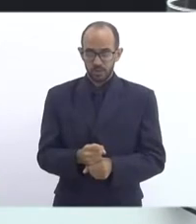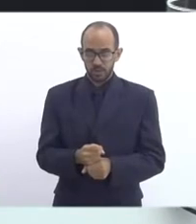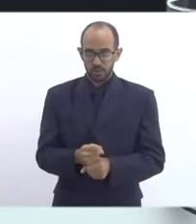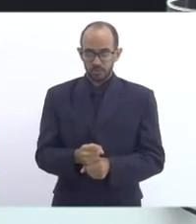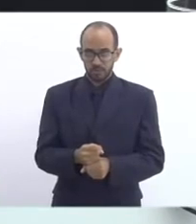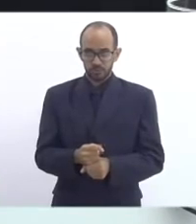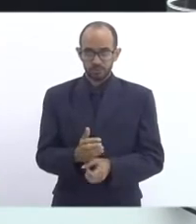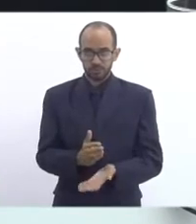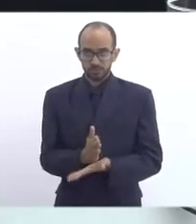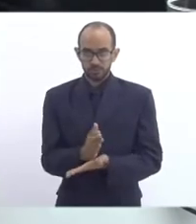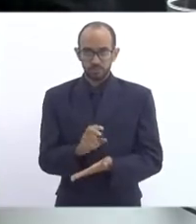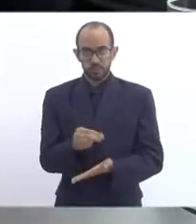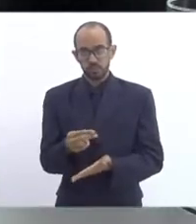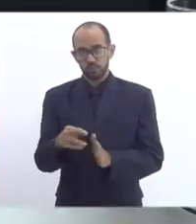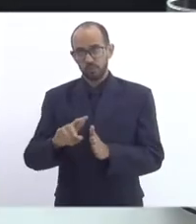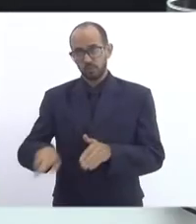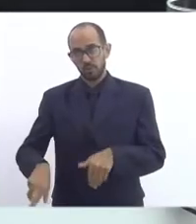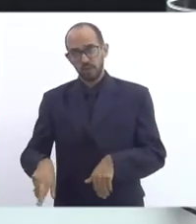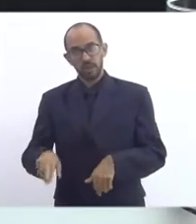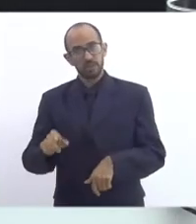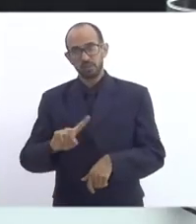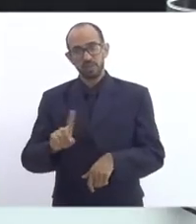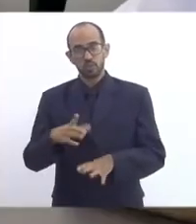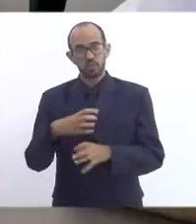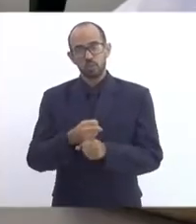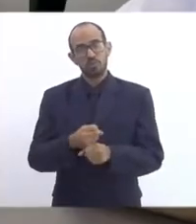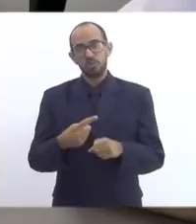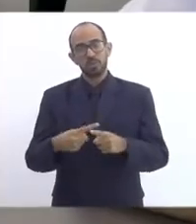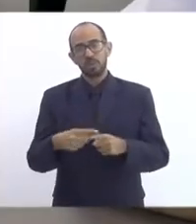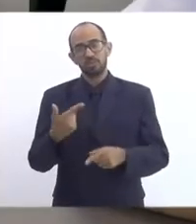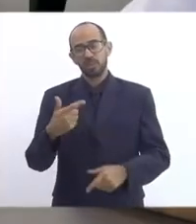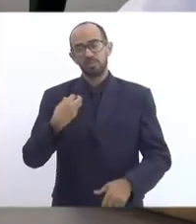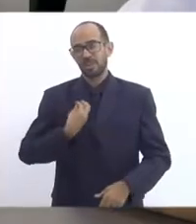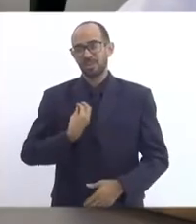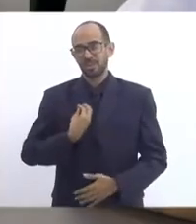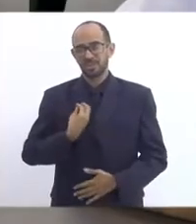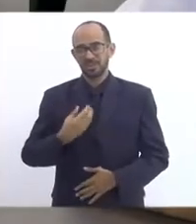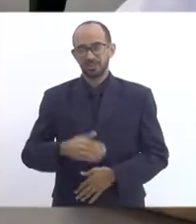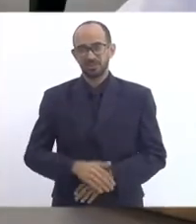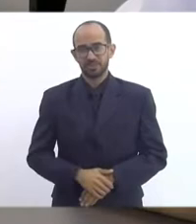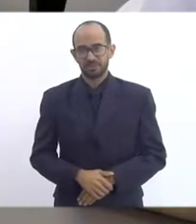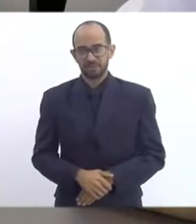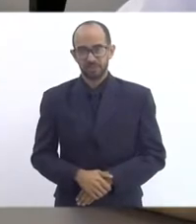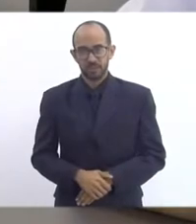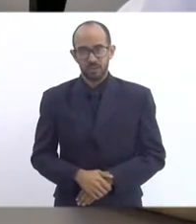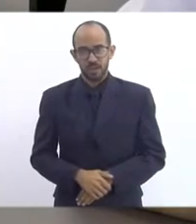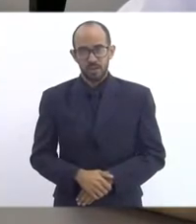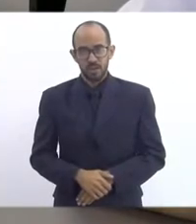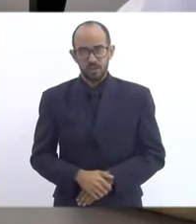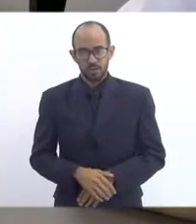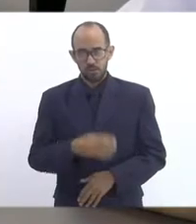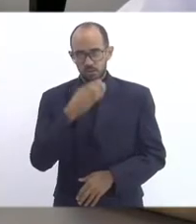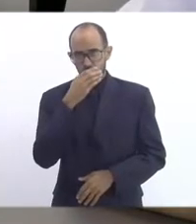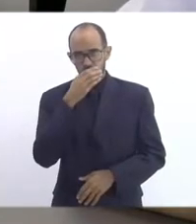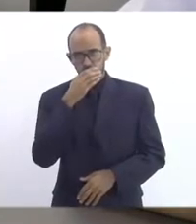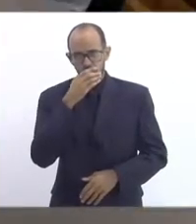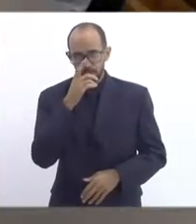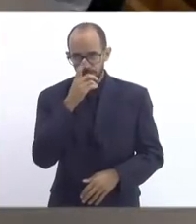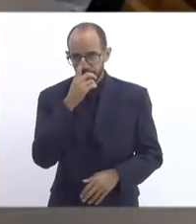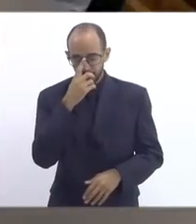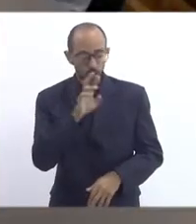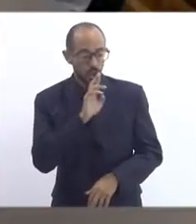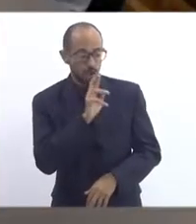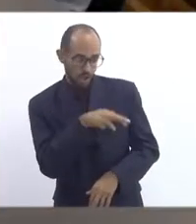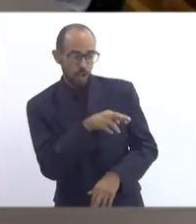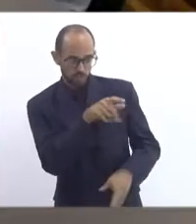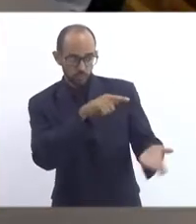não, ele não conta porque não está presente. Exatamente, ele não conta. Então, não estou entendendo por que tem que seguir. Está certo, você tem razão. Por que tem que